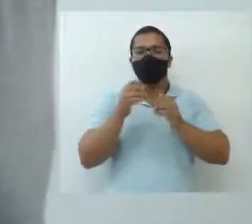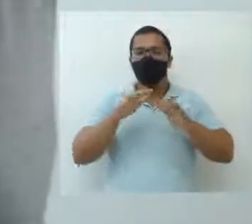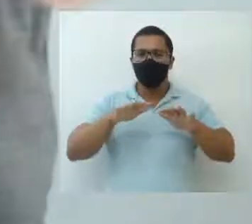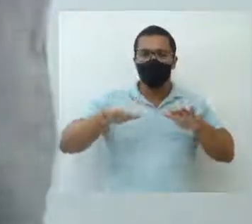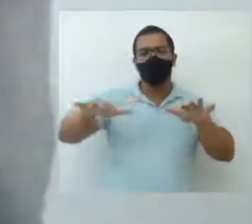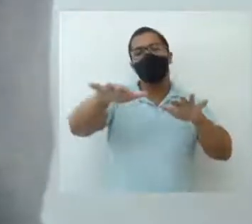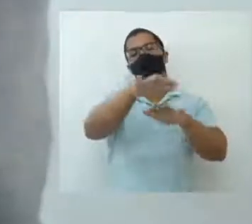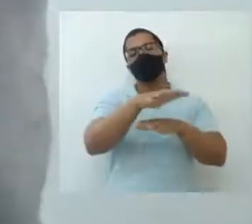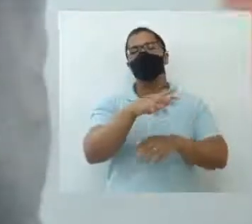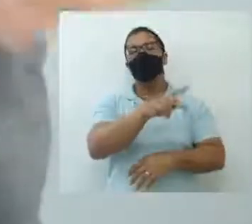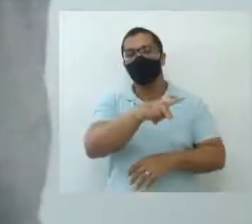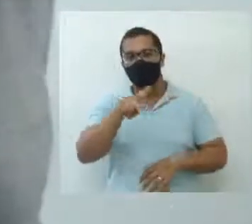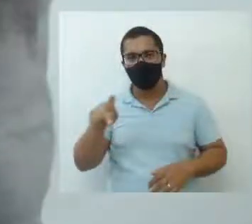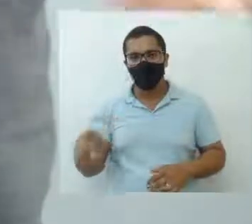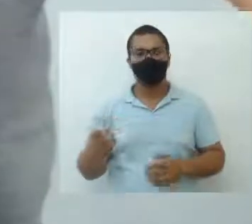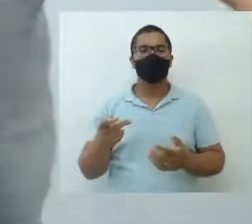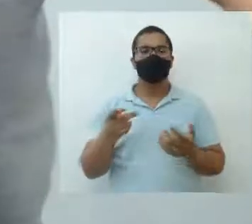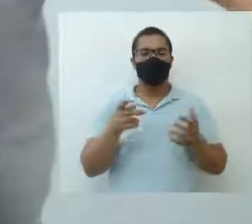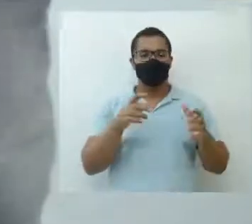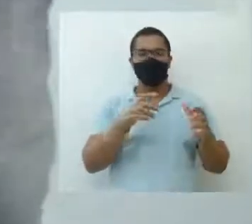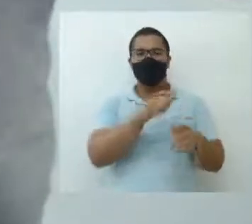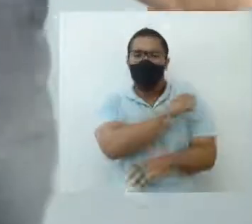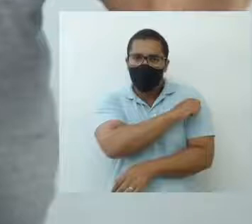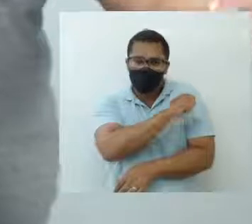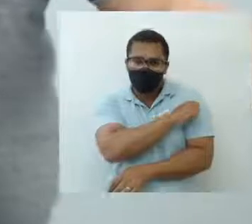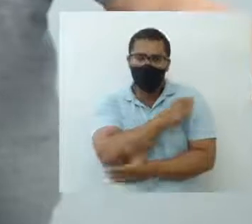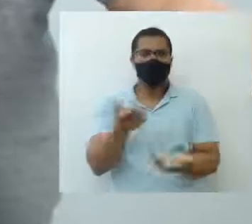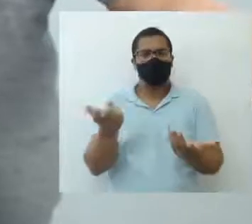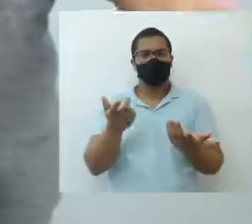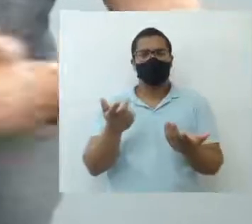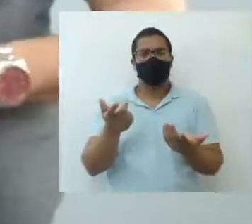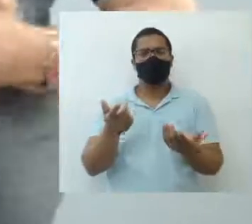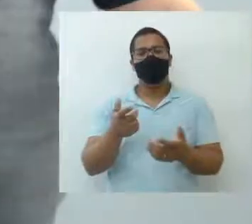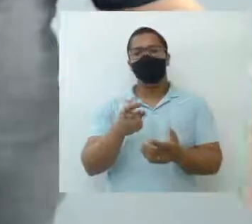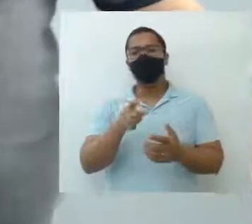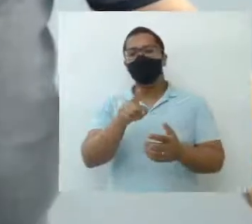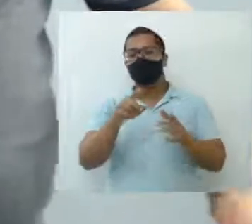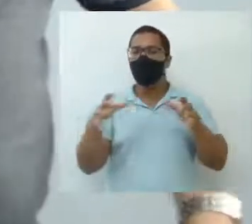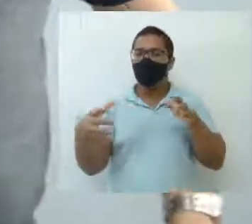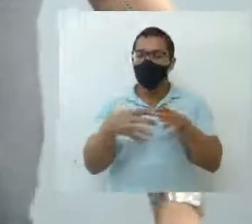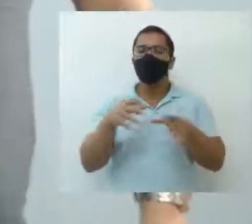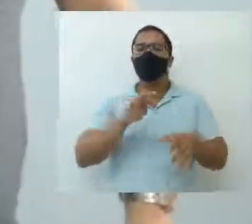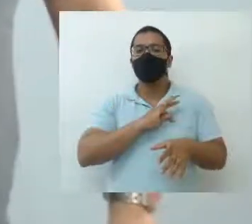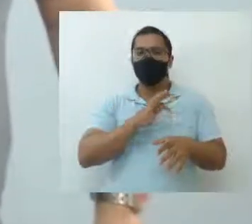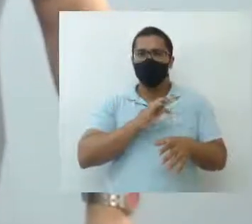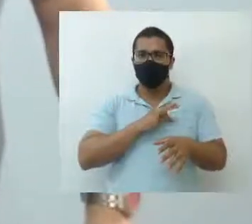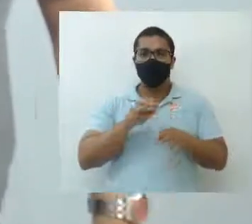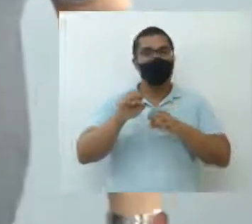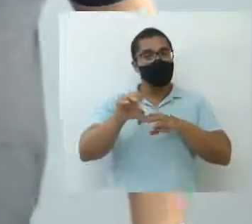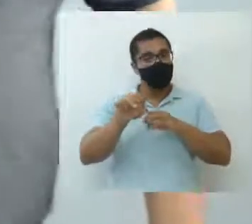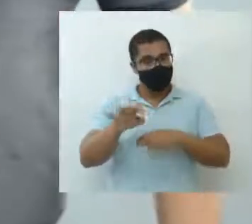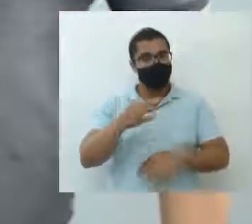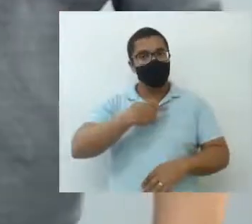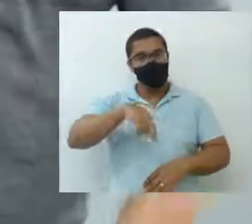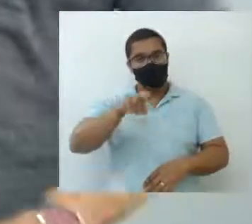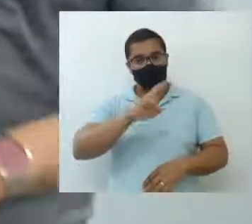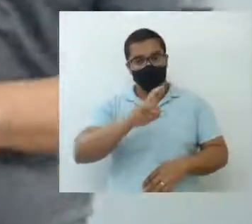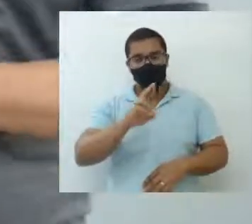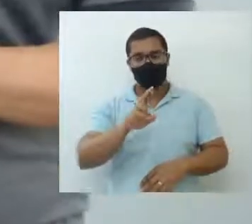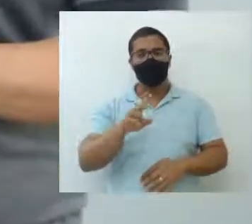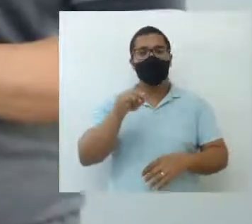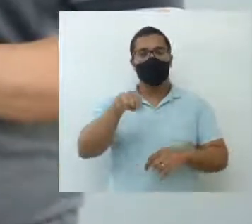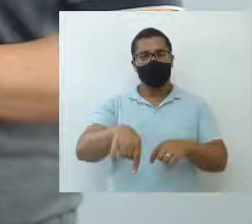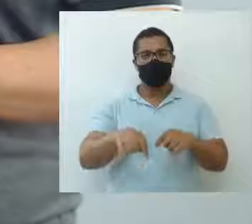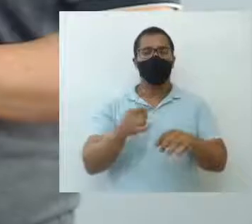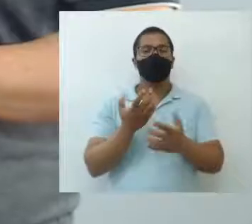professores, estudantes, equipe técnica de ensino religioso do nosso estado. Mas qual será o tema